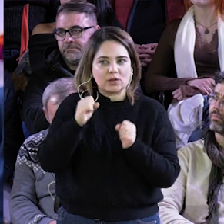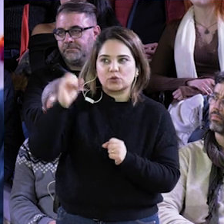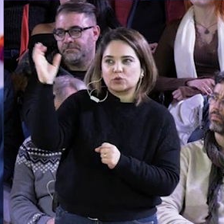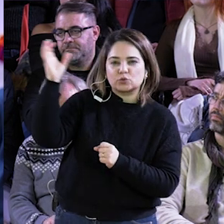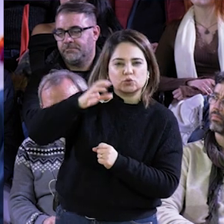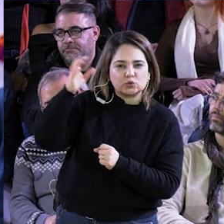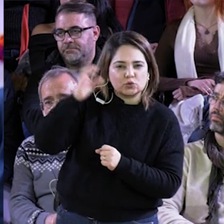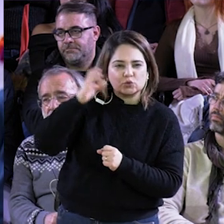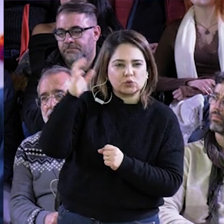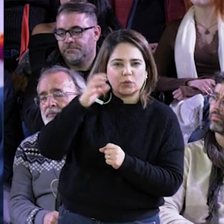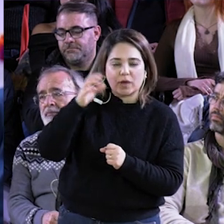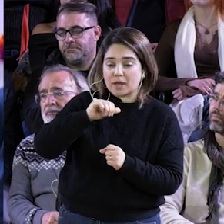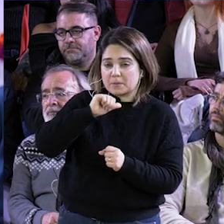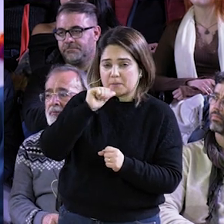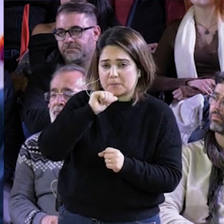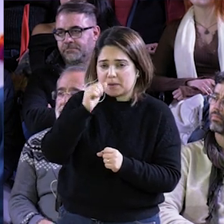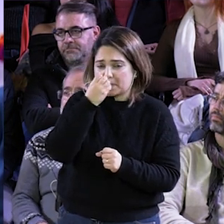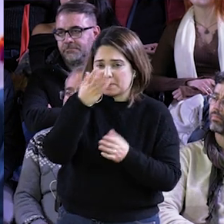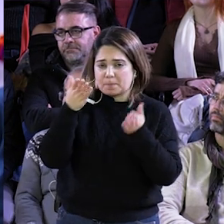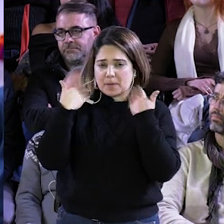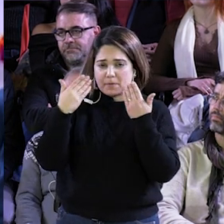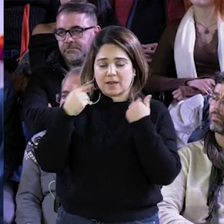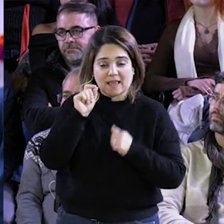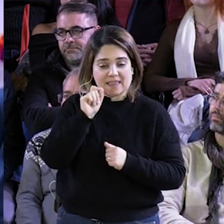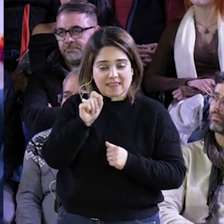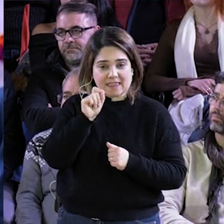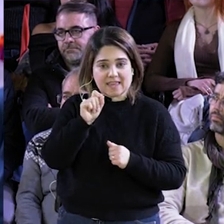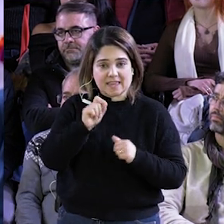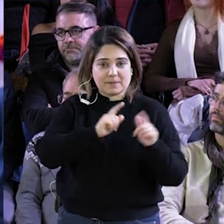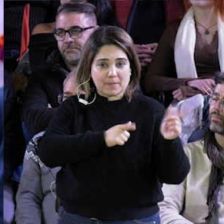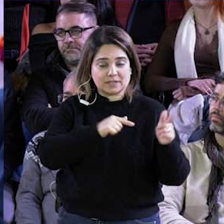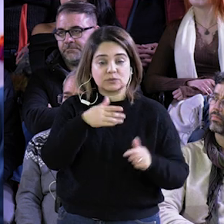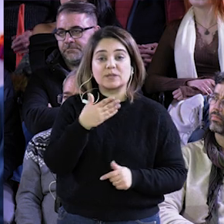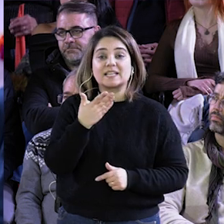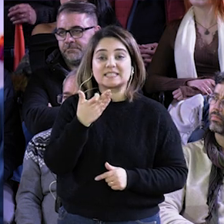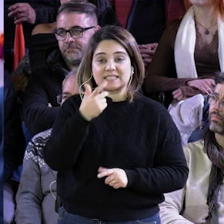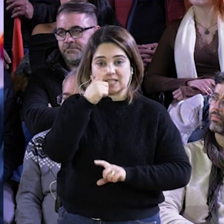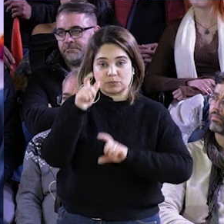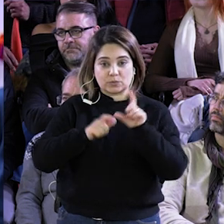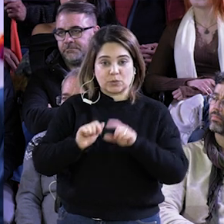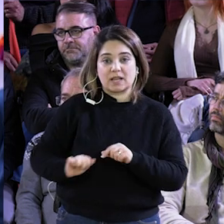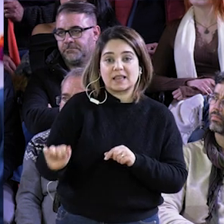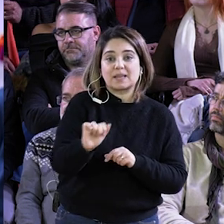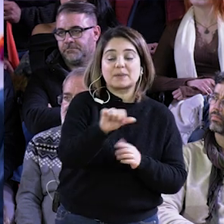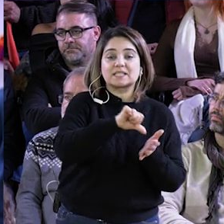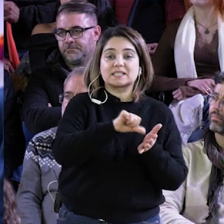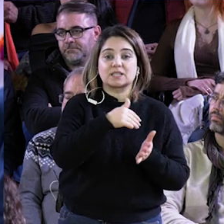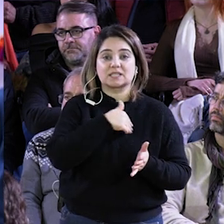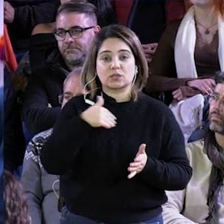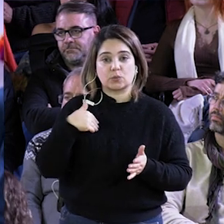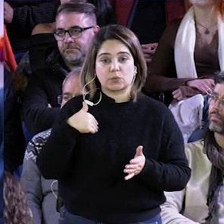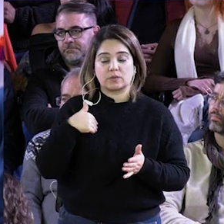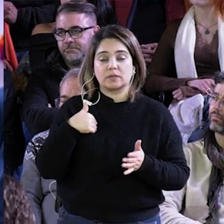sem qualquer promessa de primavera, que no primeiro dia de março, 17 trabalhadoras da limpeza dos centros de saúde